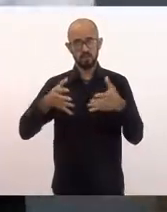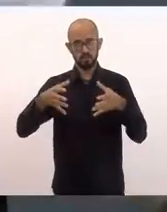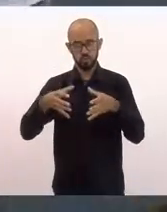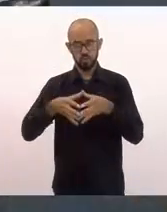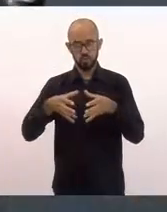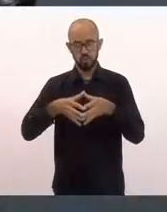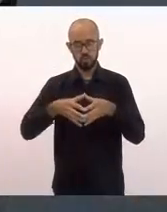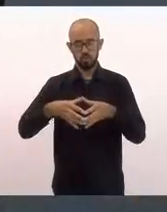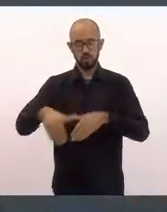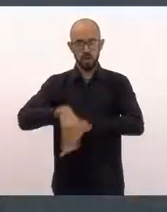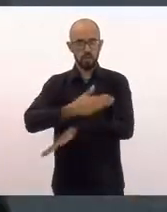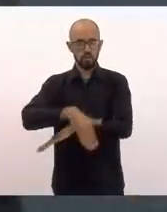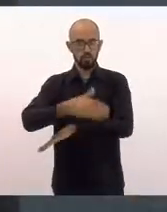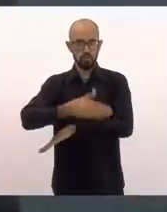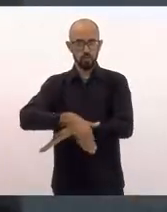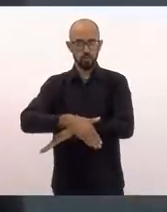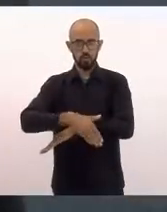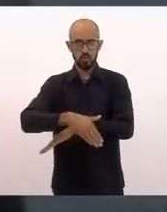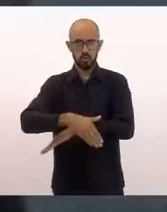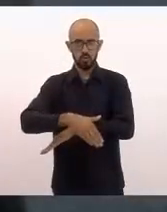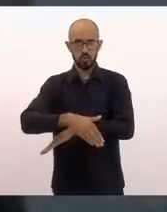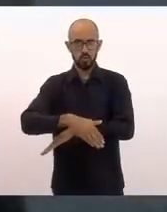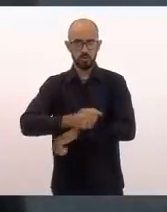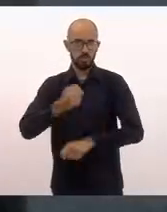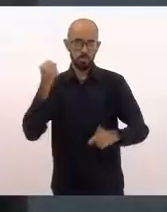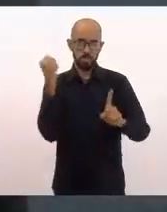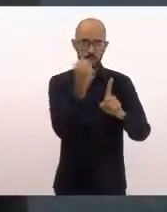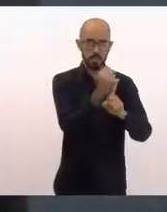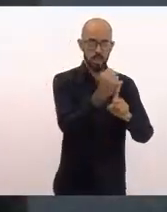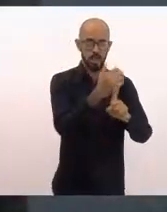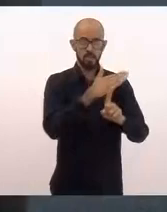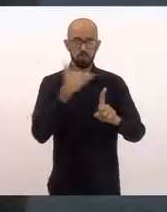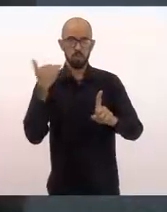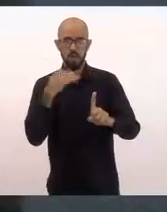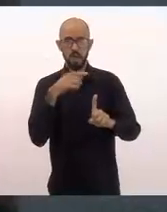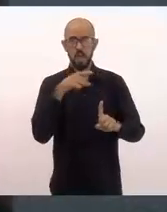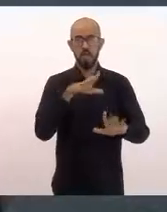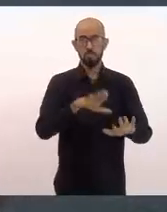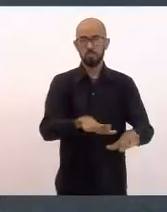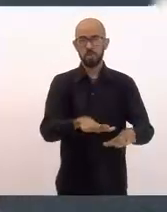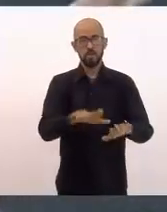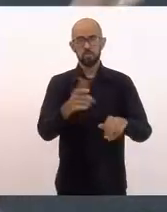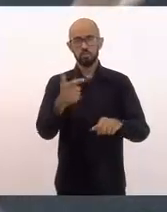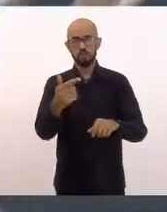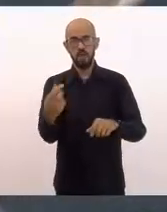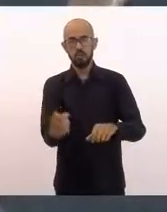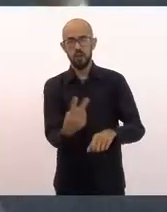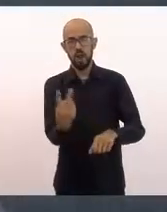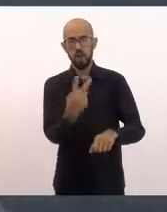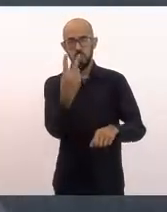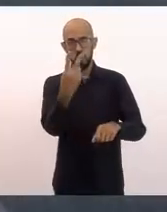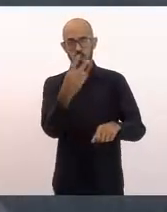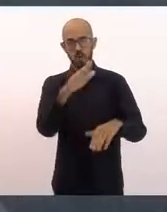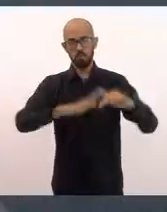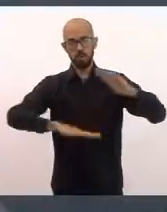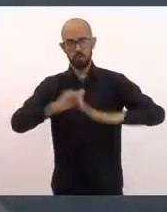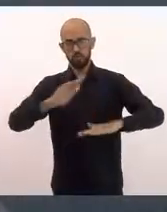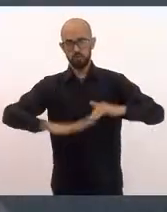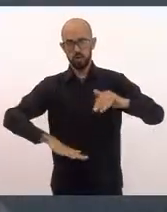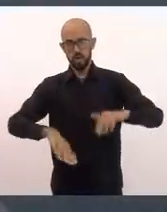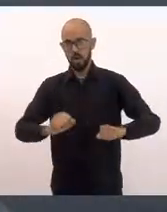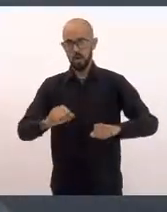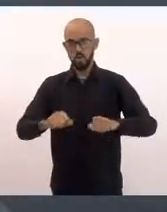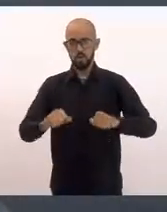nas ruas, a ponto de matar e de morrer, mas não dá a devida valorização a esses profissionais